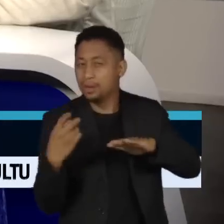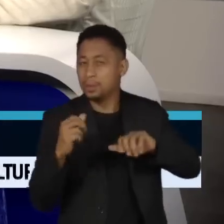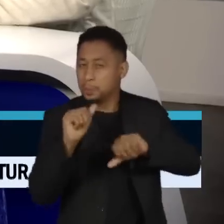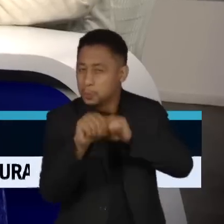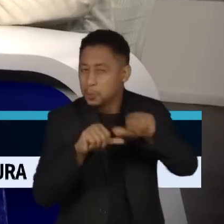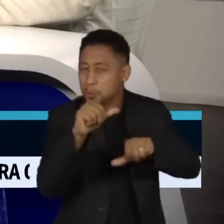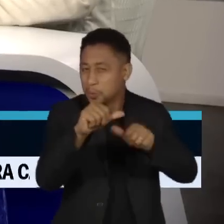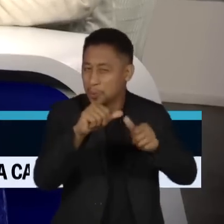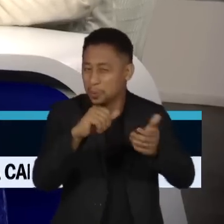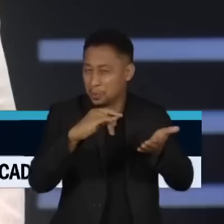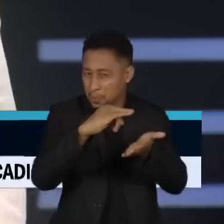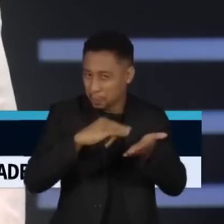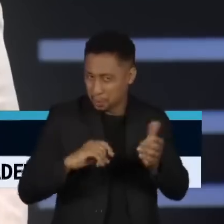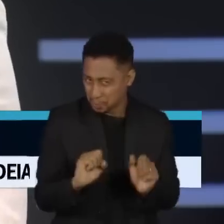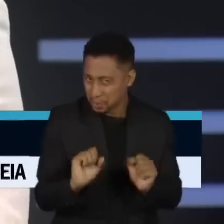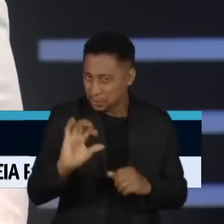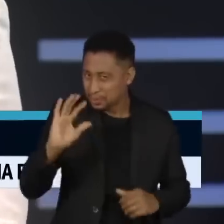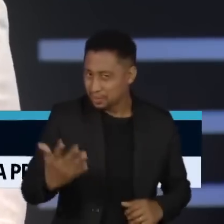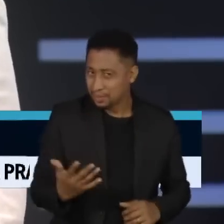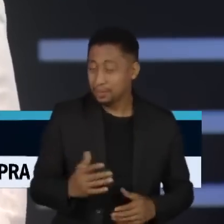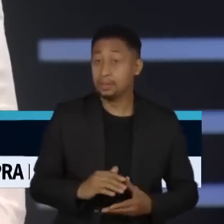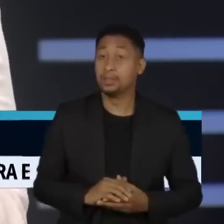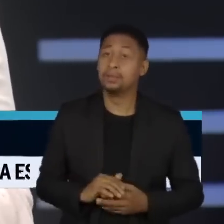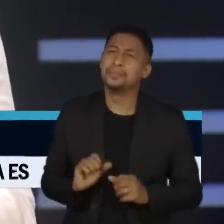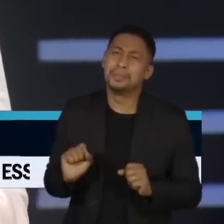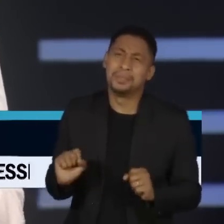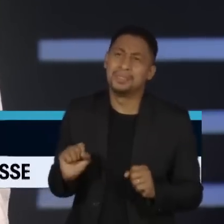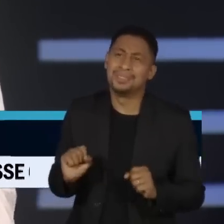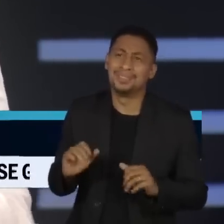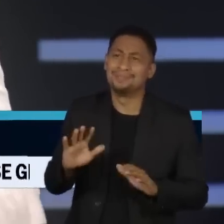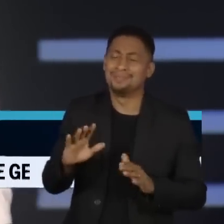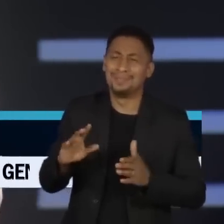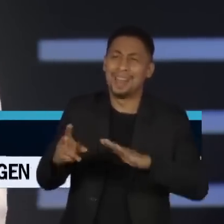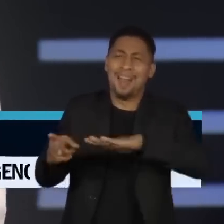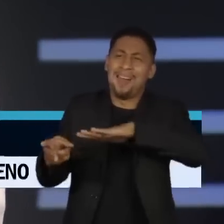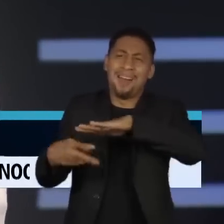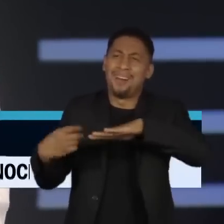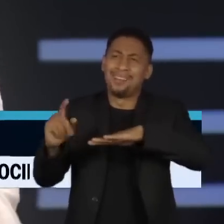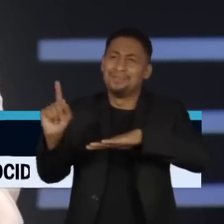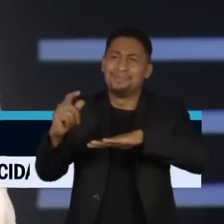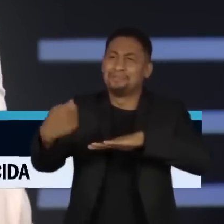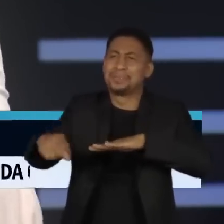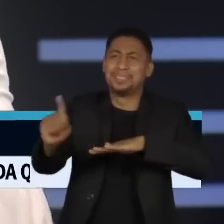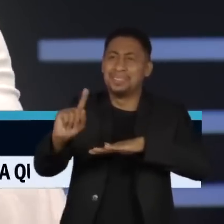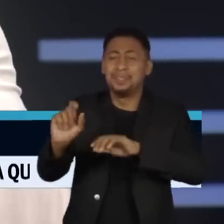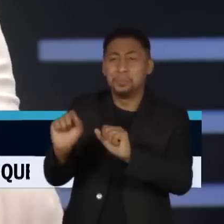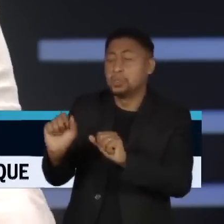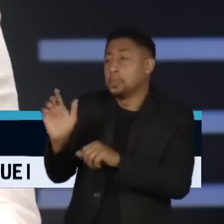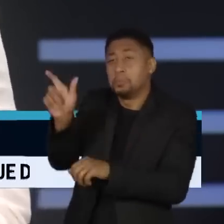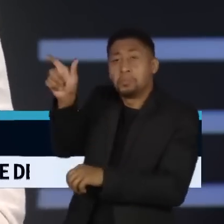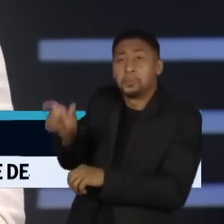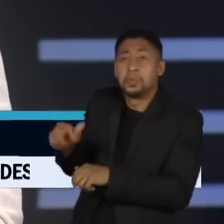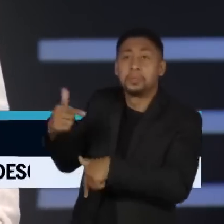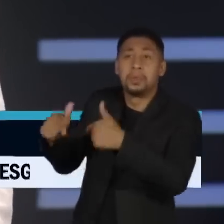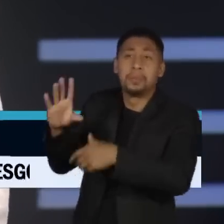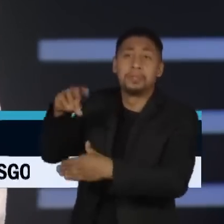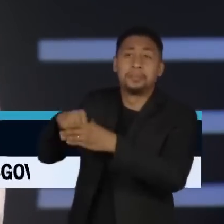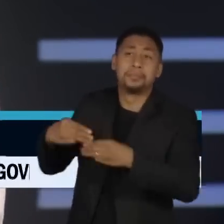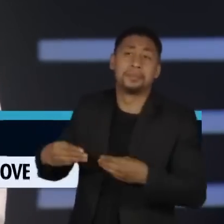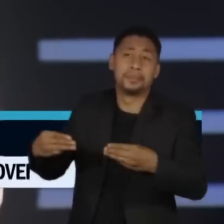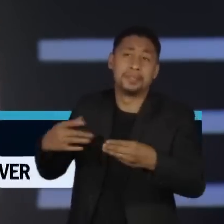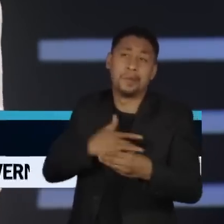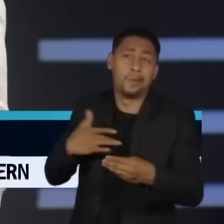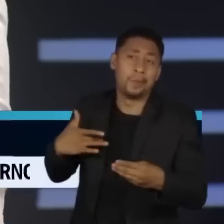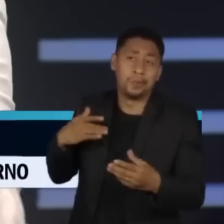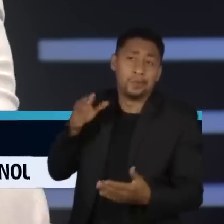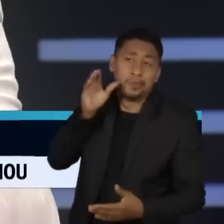afirmou Queiroga Há uma possibilidade de hacker pode ser alguém inclusive de dentro do Ministério da Saúde um funcionário público que pode ter